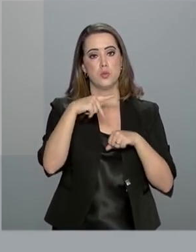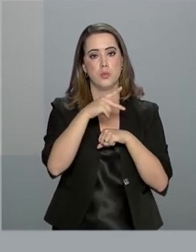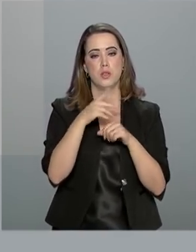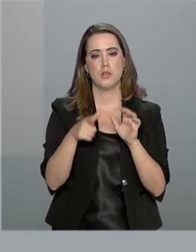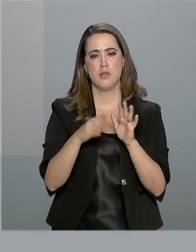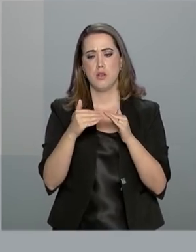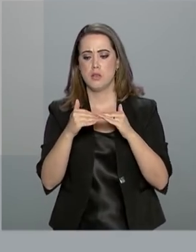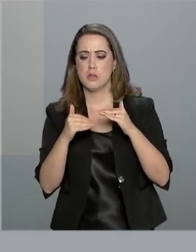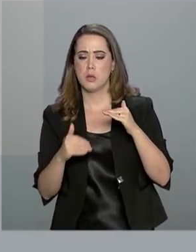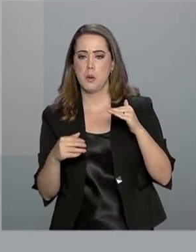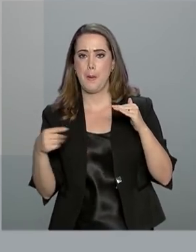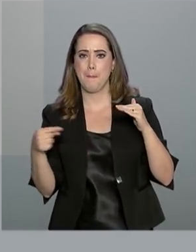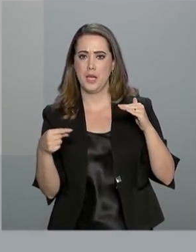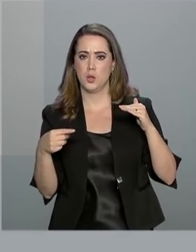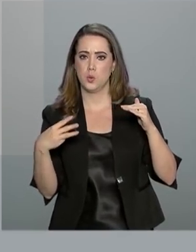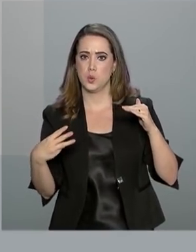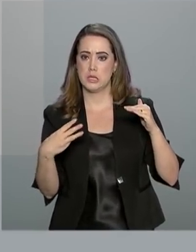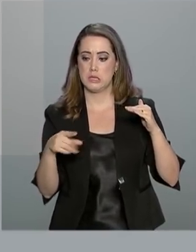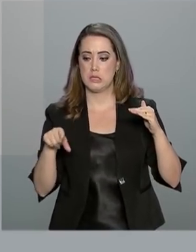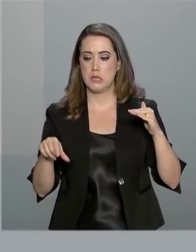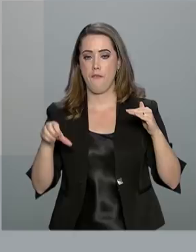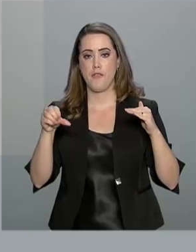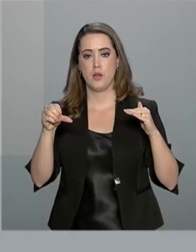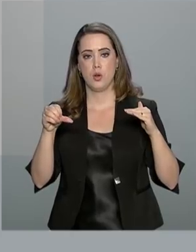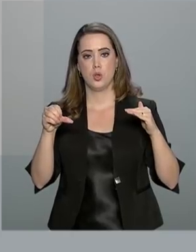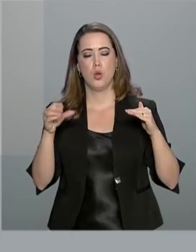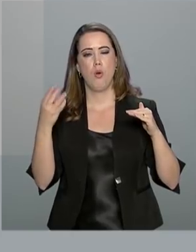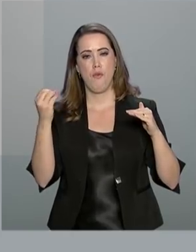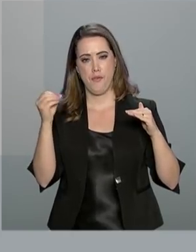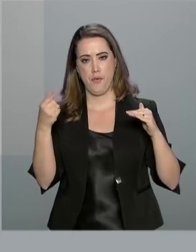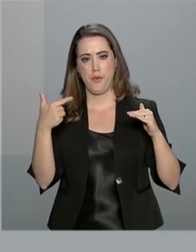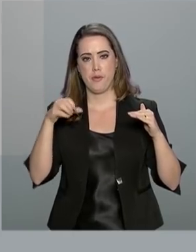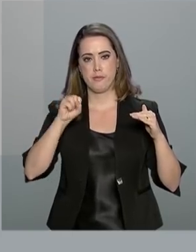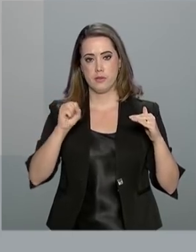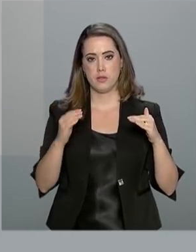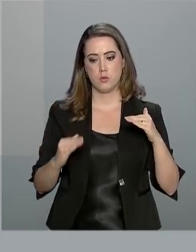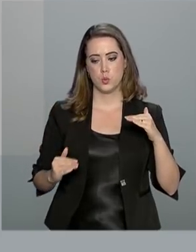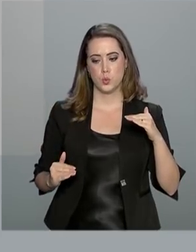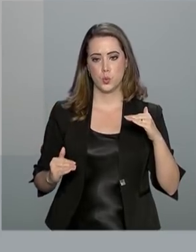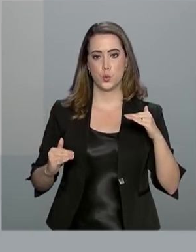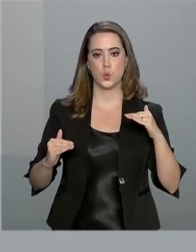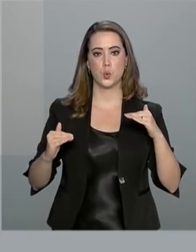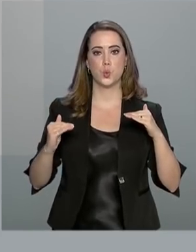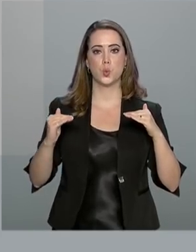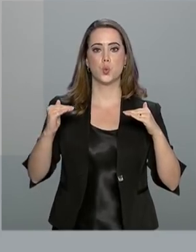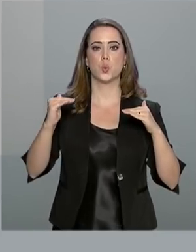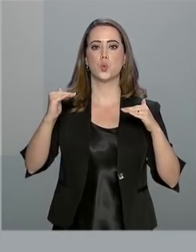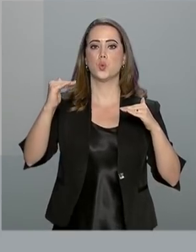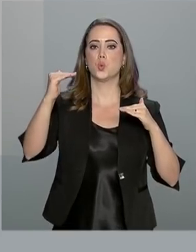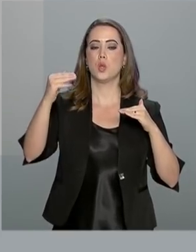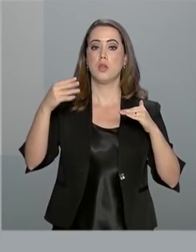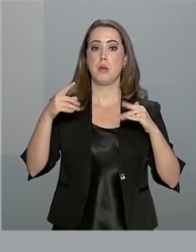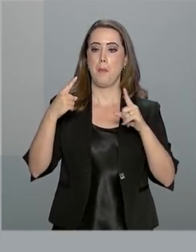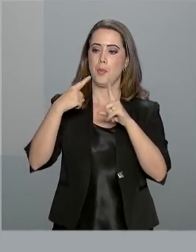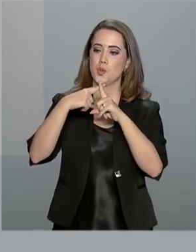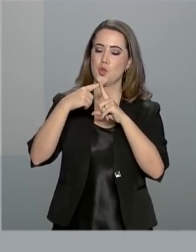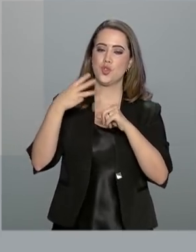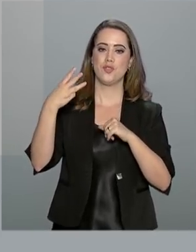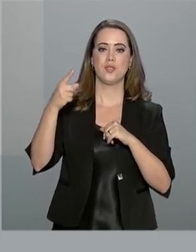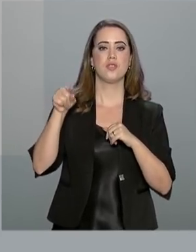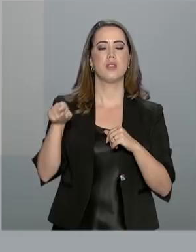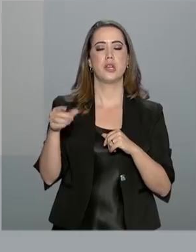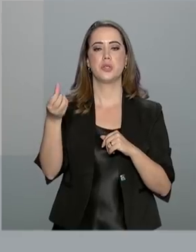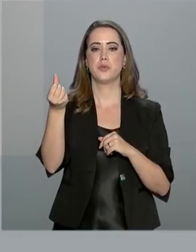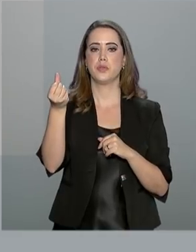de -33,9 em outubro de 2018 para mais 3,6 Em janeiro